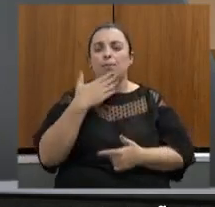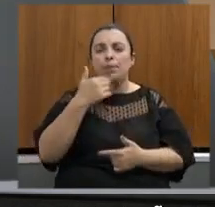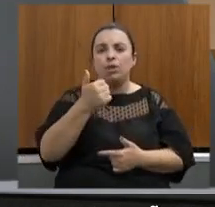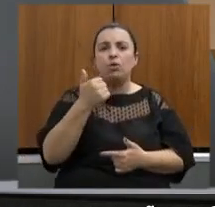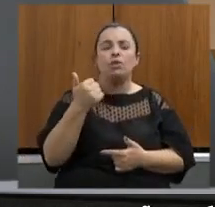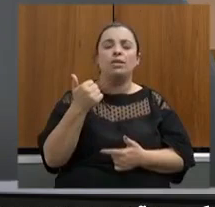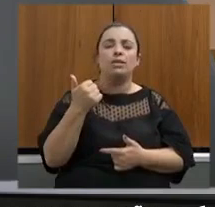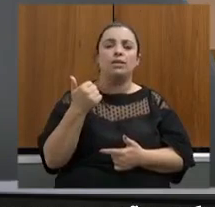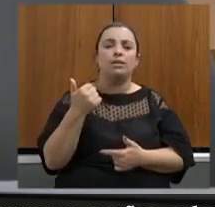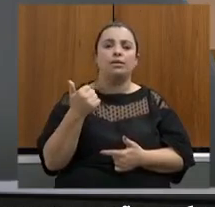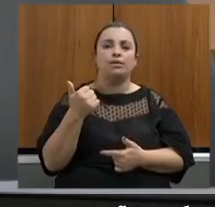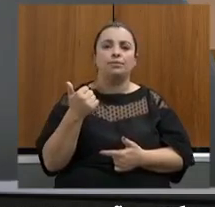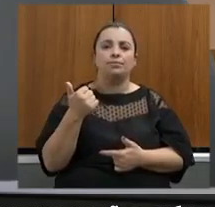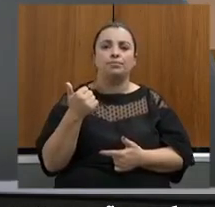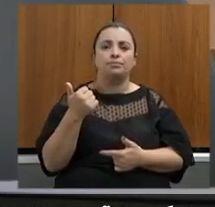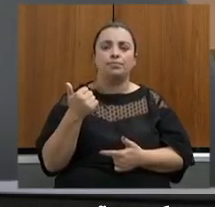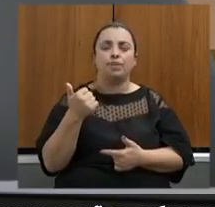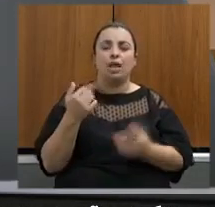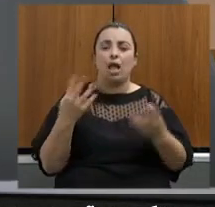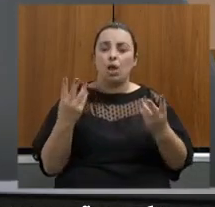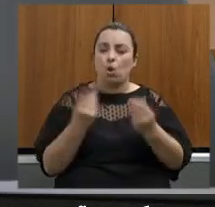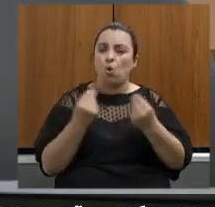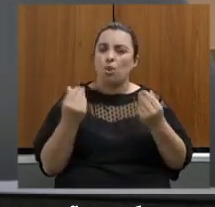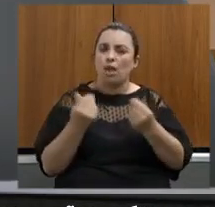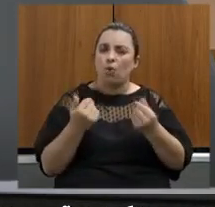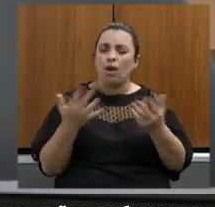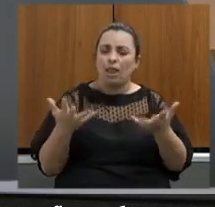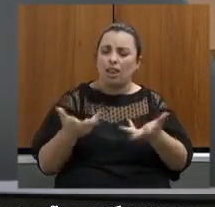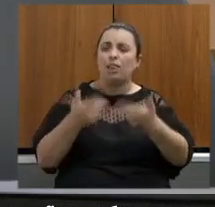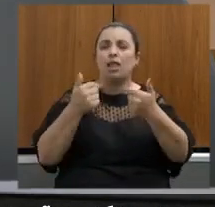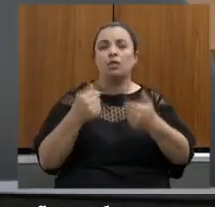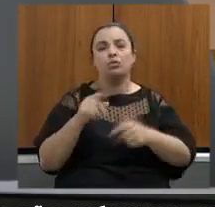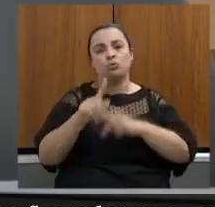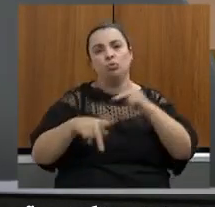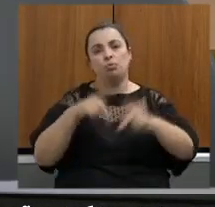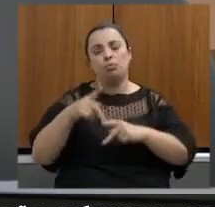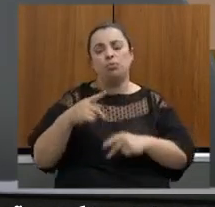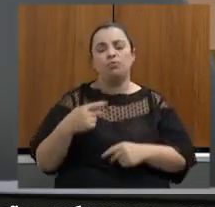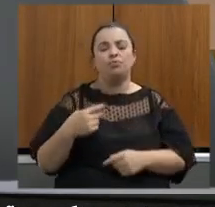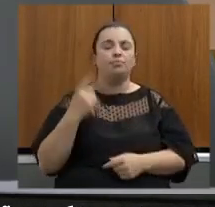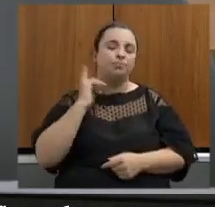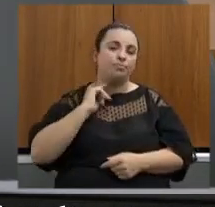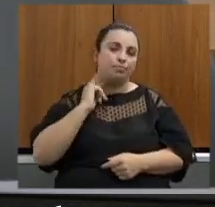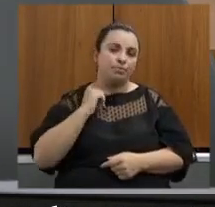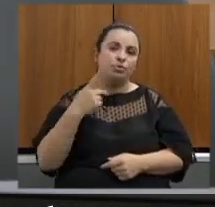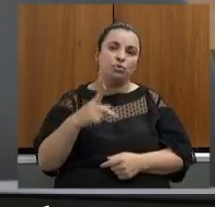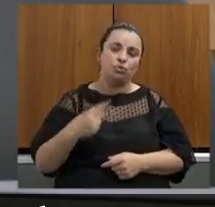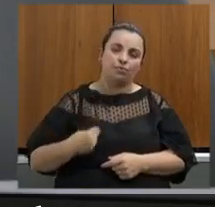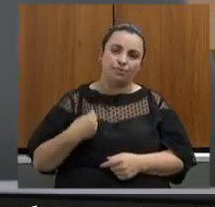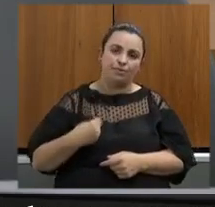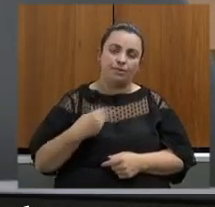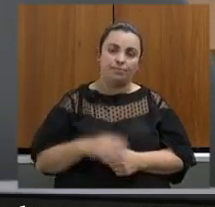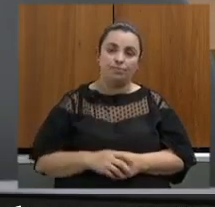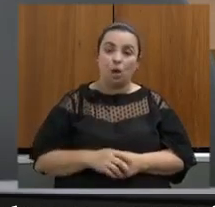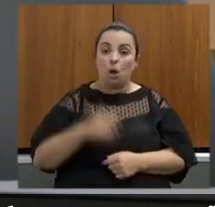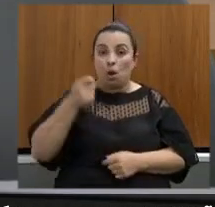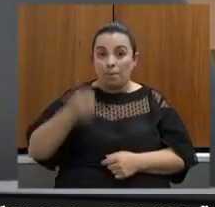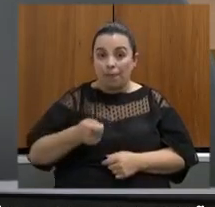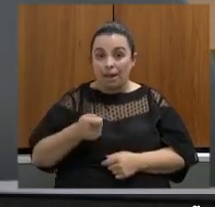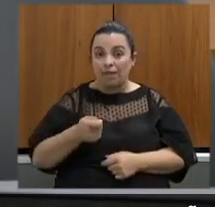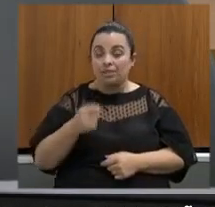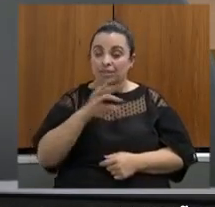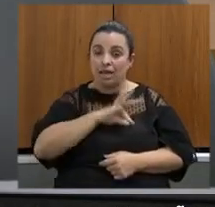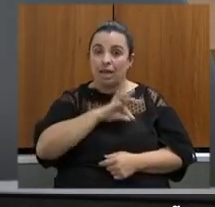é da qualidade do Povo Mineiro voltou a pagar em dia voltou a pagar o